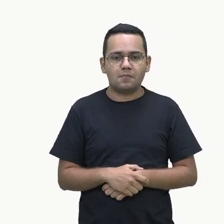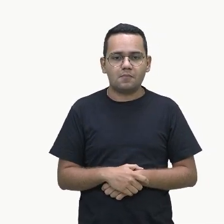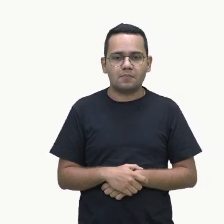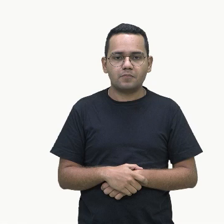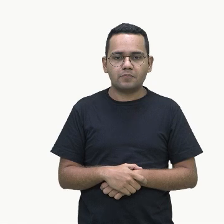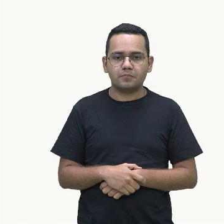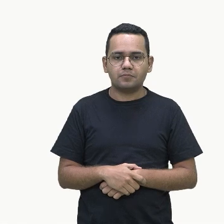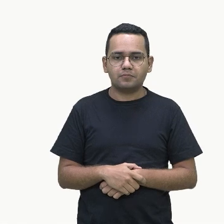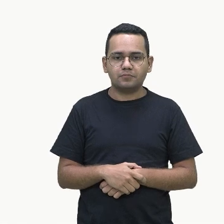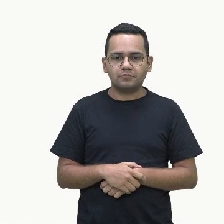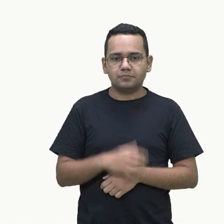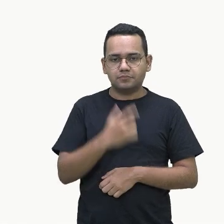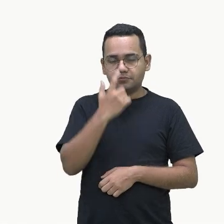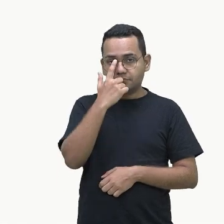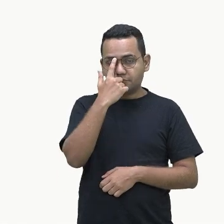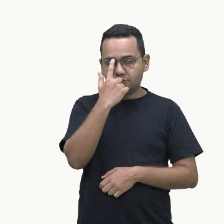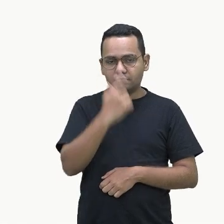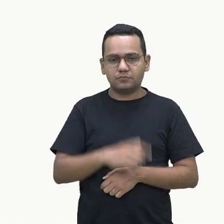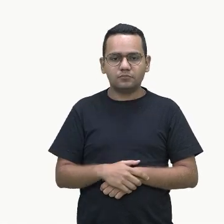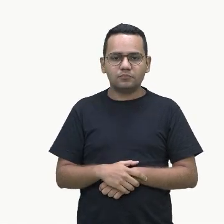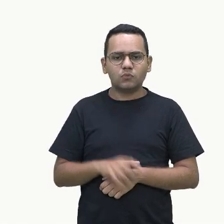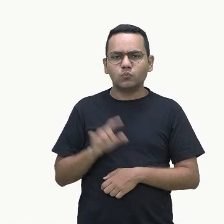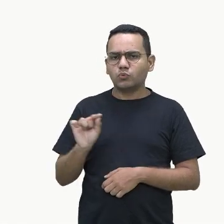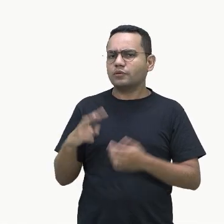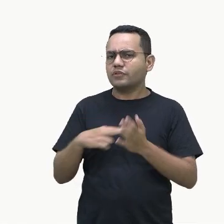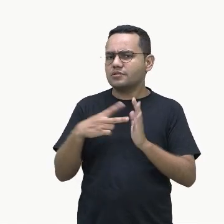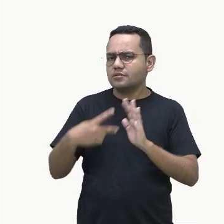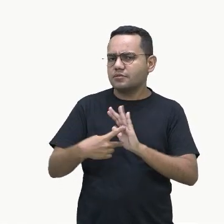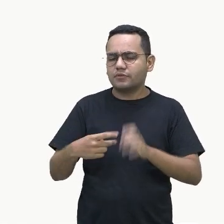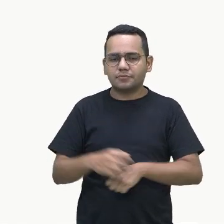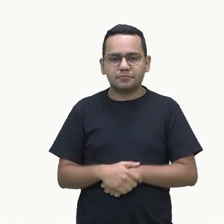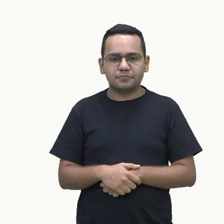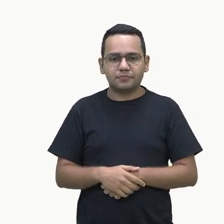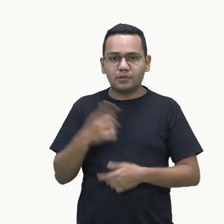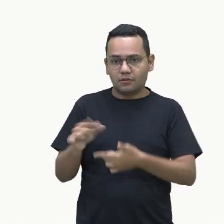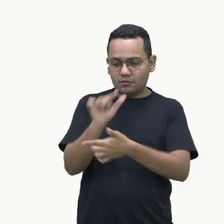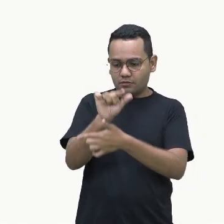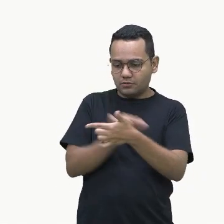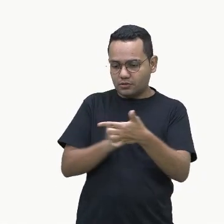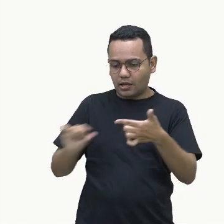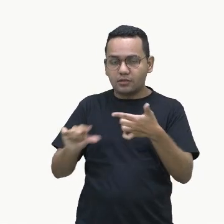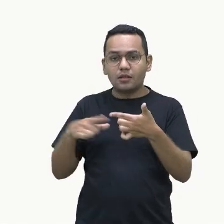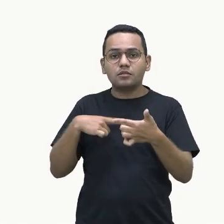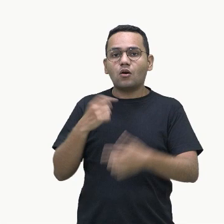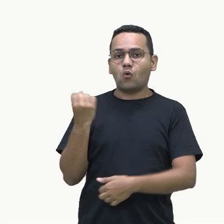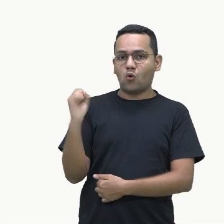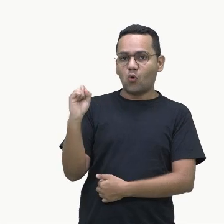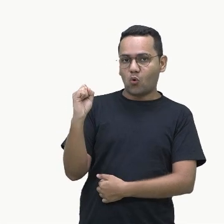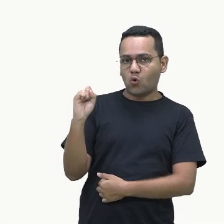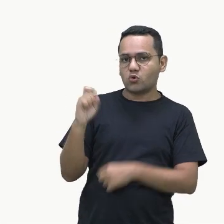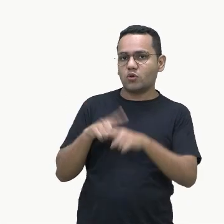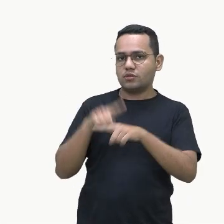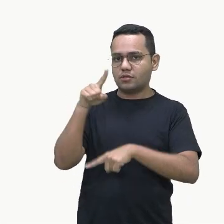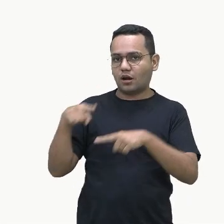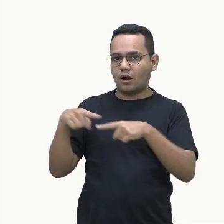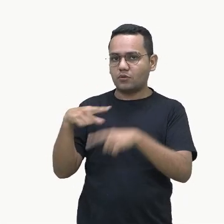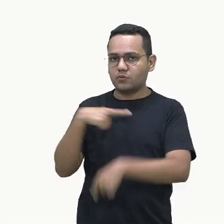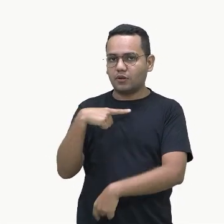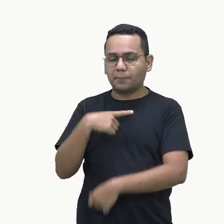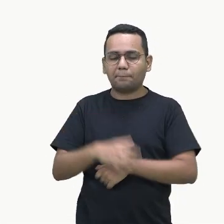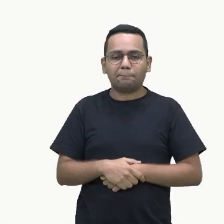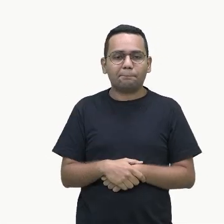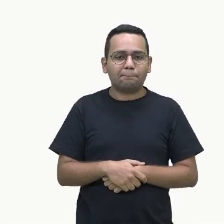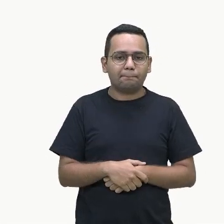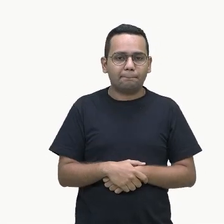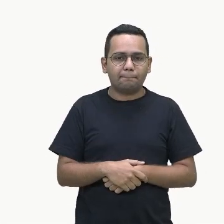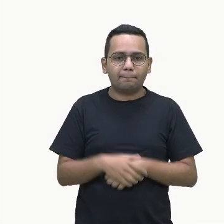4. O que significa? Significa que aqui nos meus catetos eu tenho 8 triângulos. Vamos conferir quantos triângulos agora a gente tem no